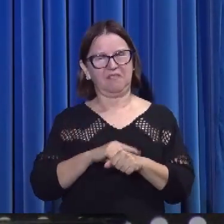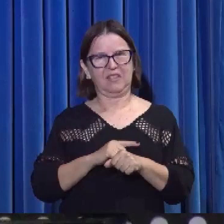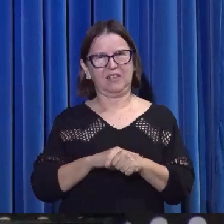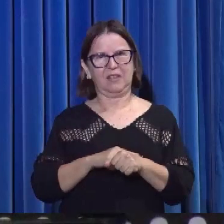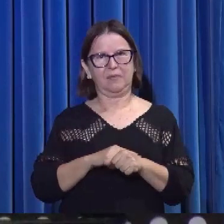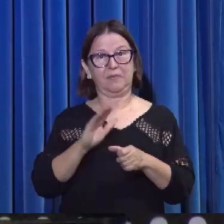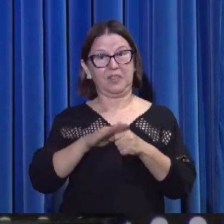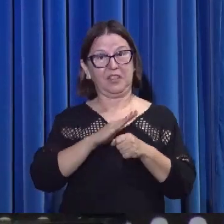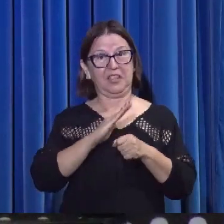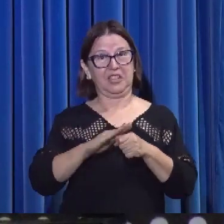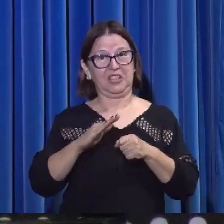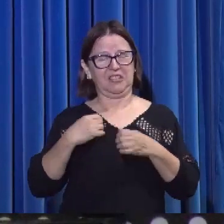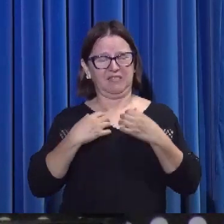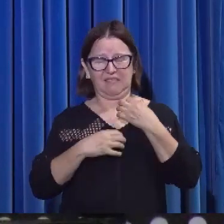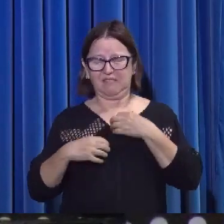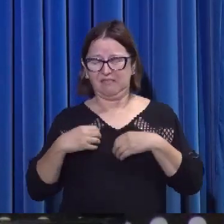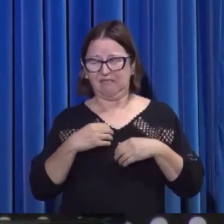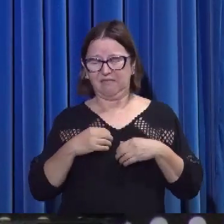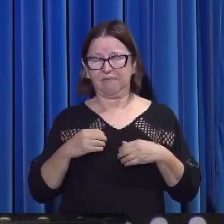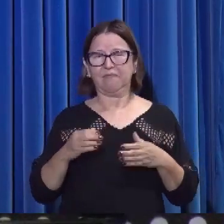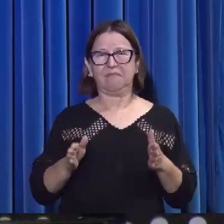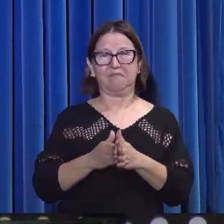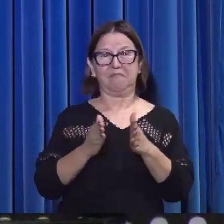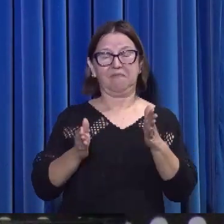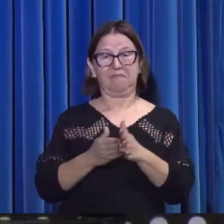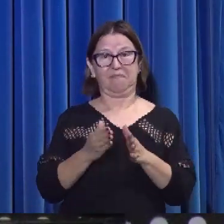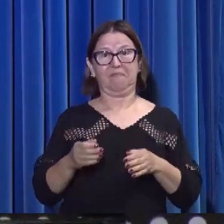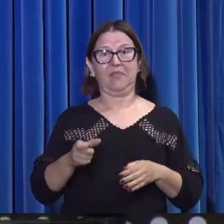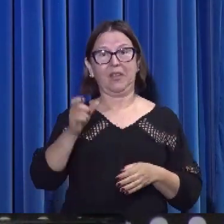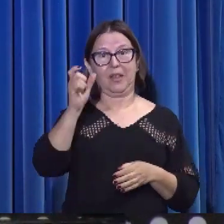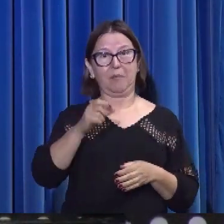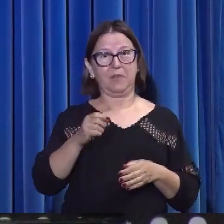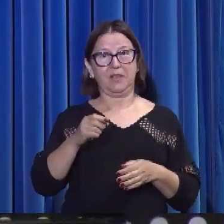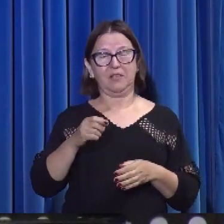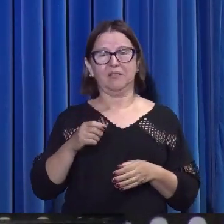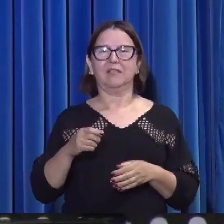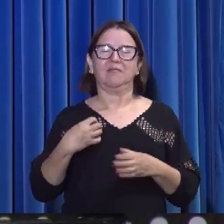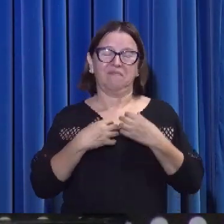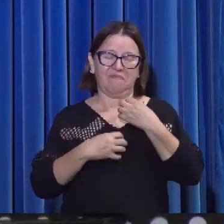uma versão. O homem, ele é inquieto.